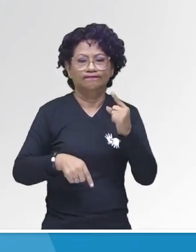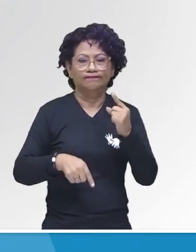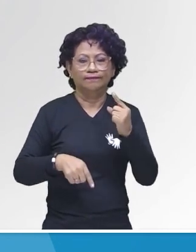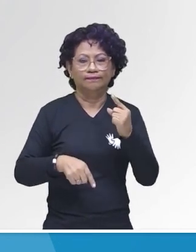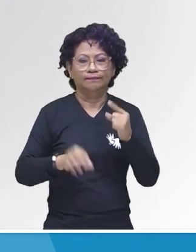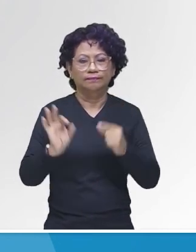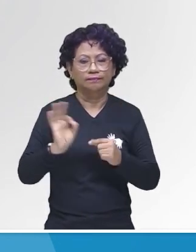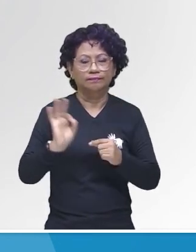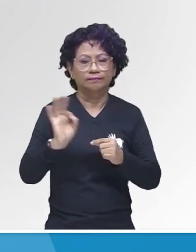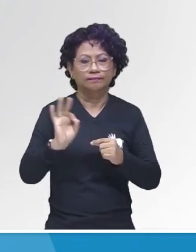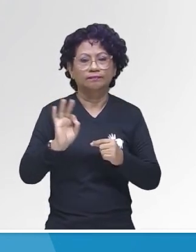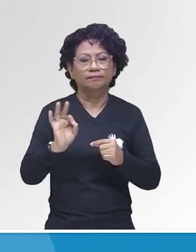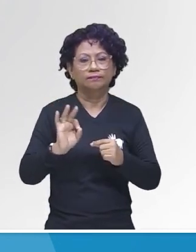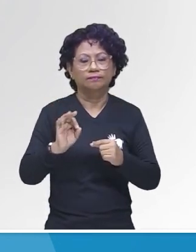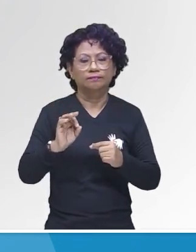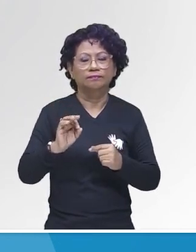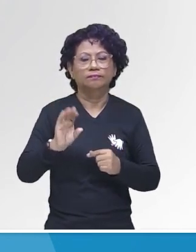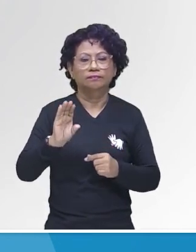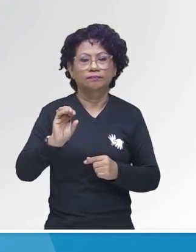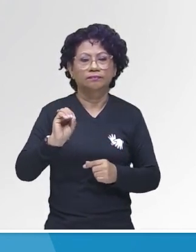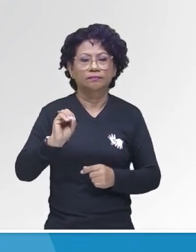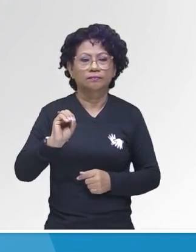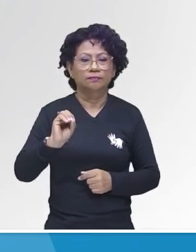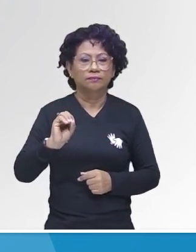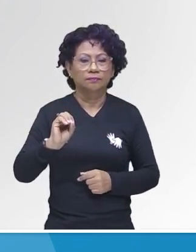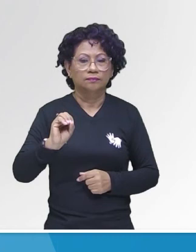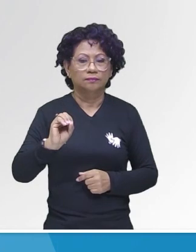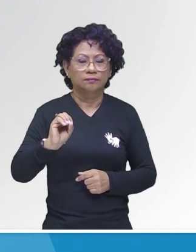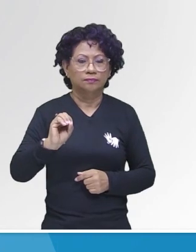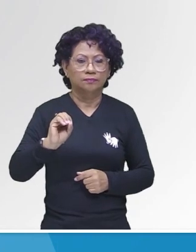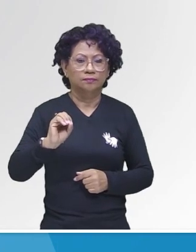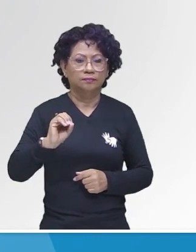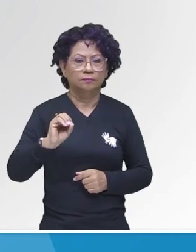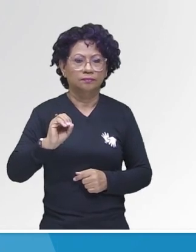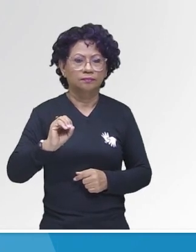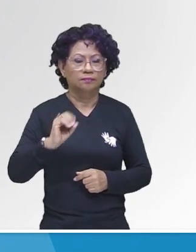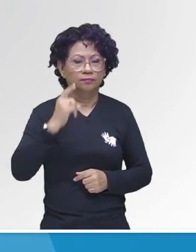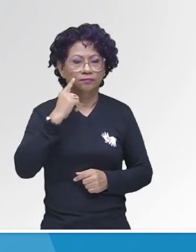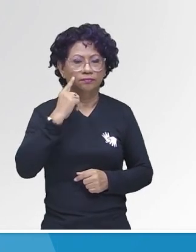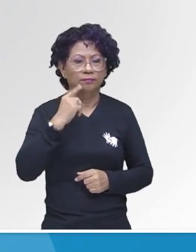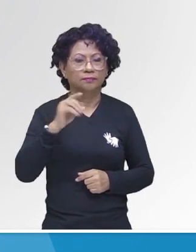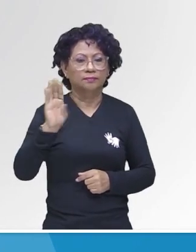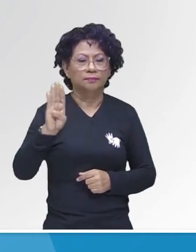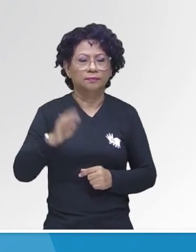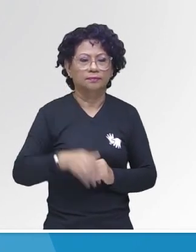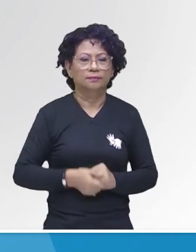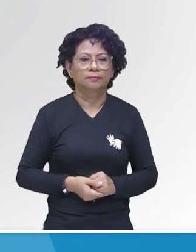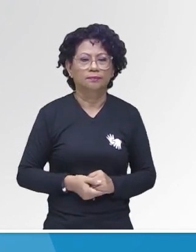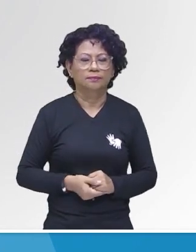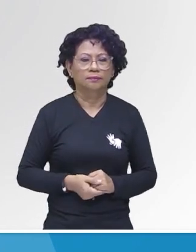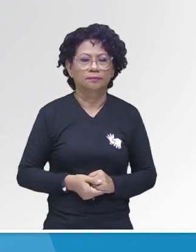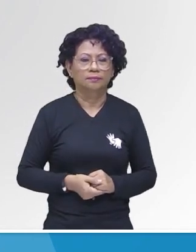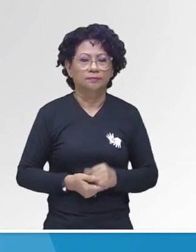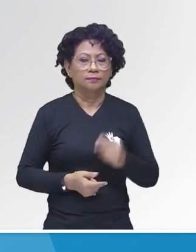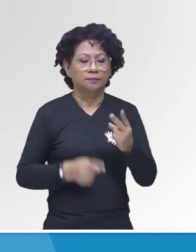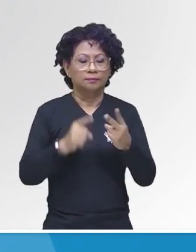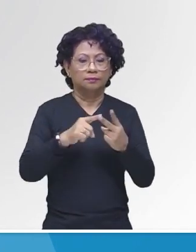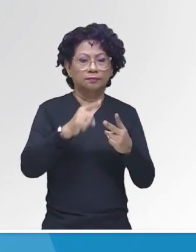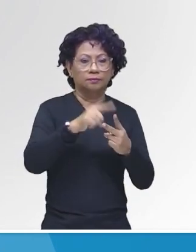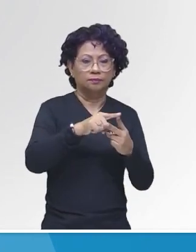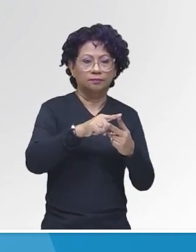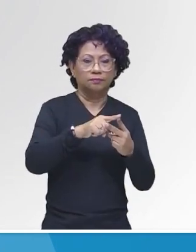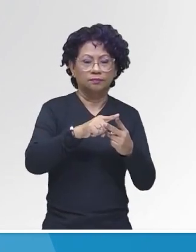coplanares. Então, sim, a letra A é verdadeira, tá? Na letra B, 2 retas